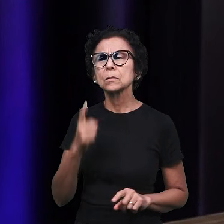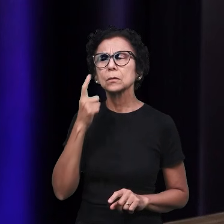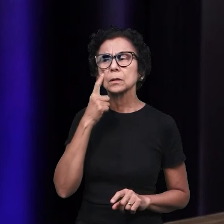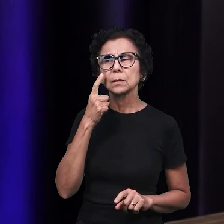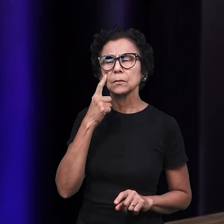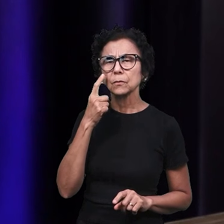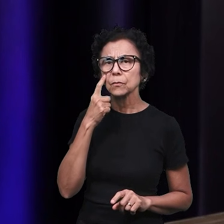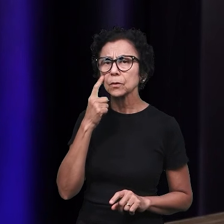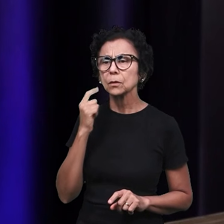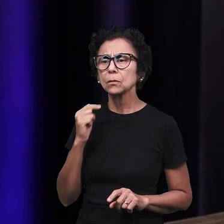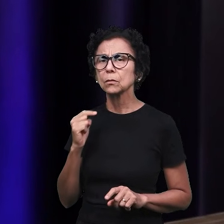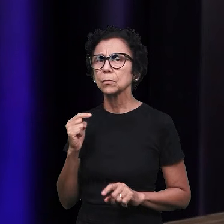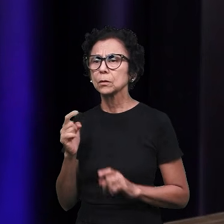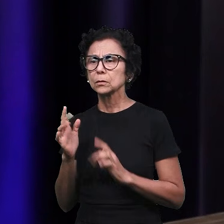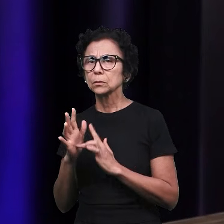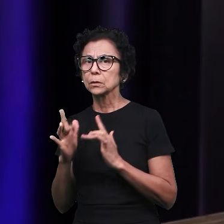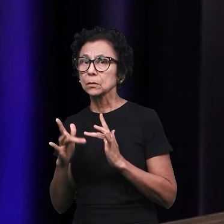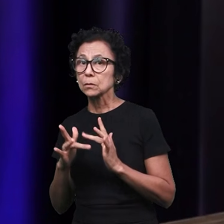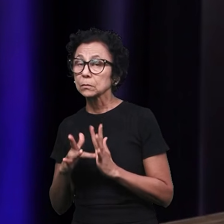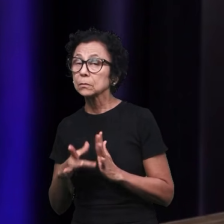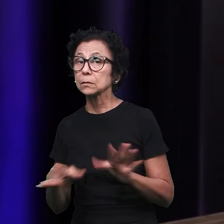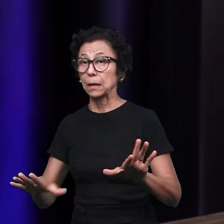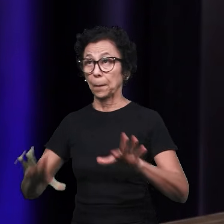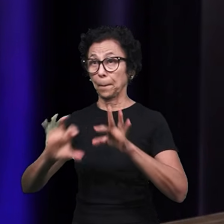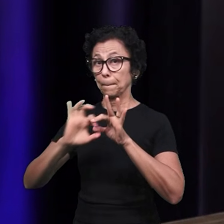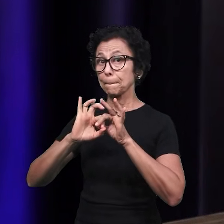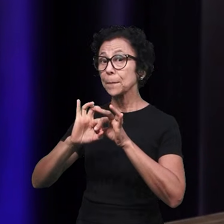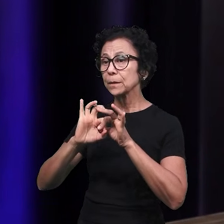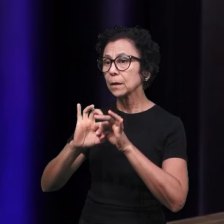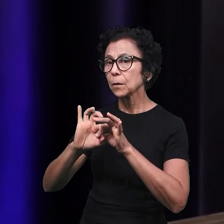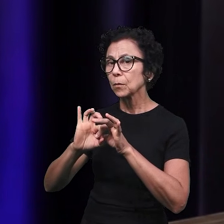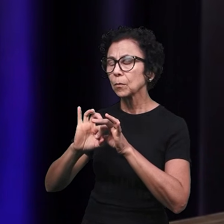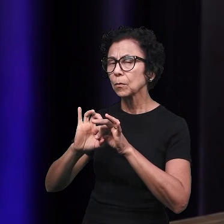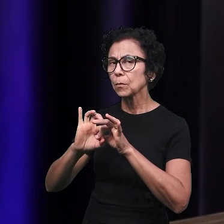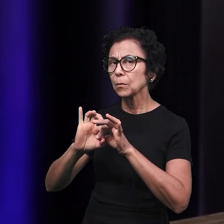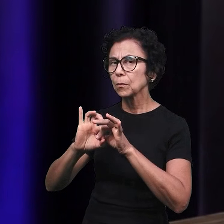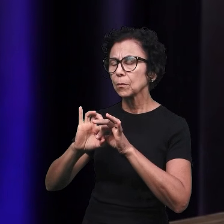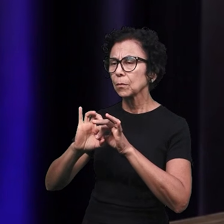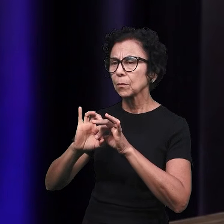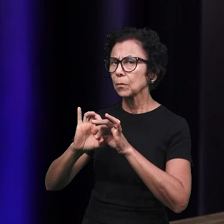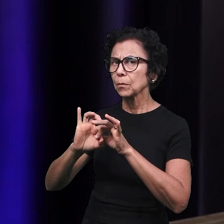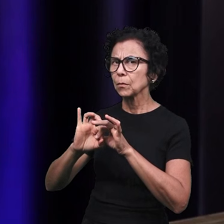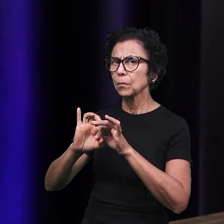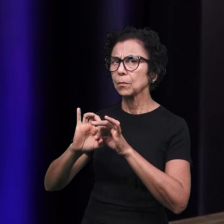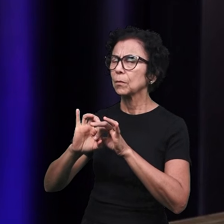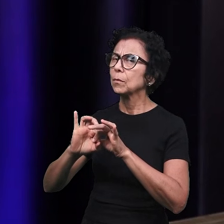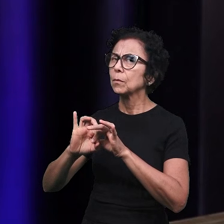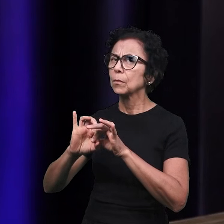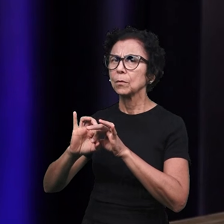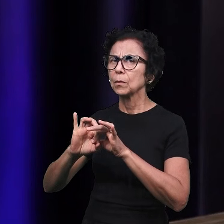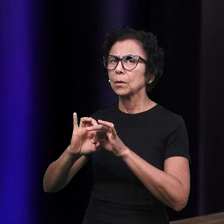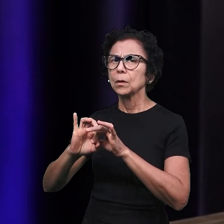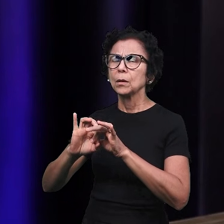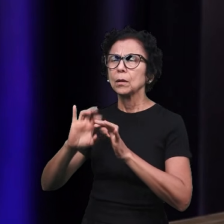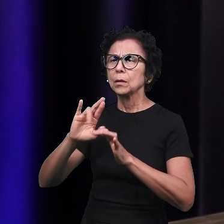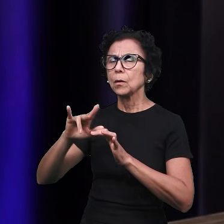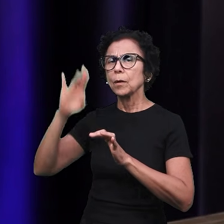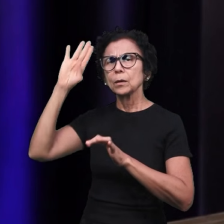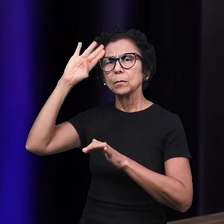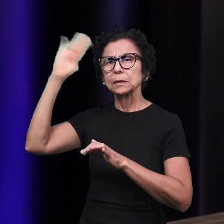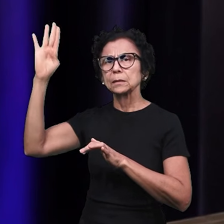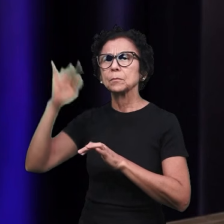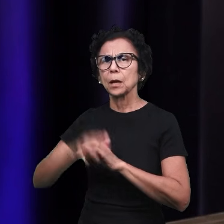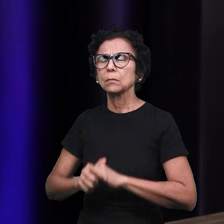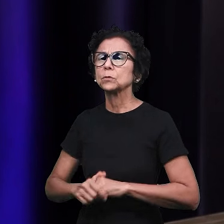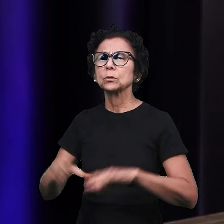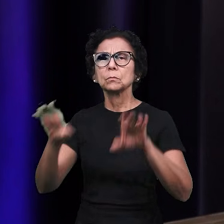atenção de Jesus é que a comunhão com Deus, a presença de Deus não estava como centro